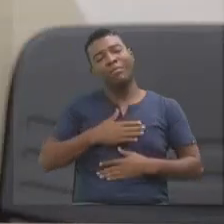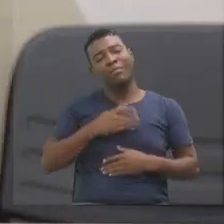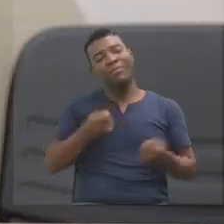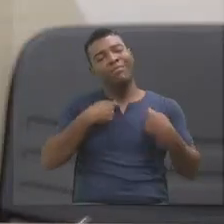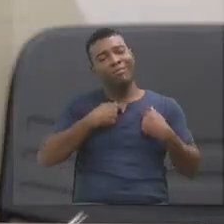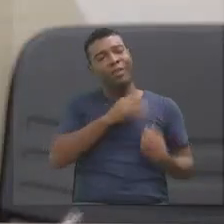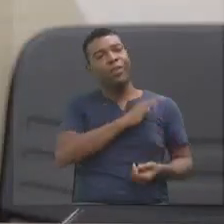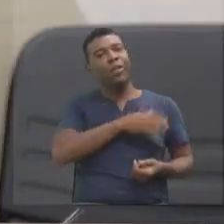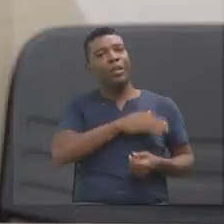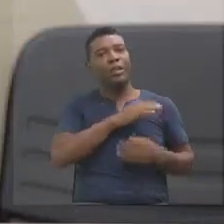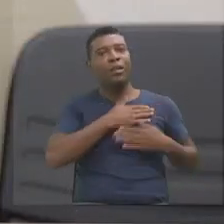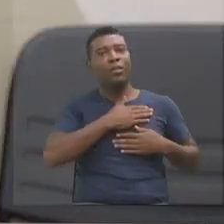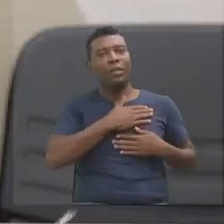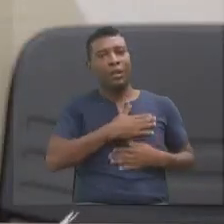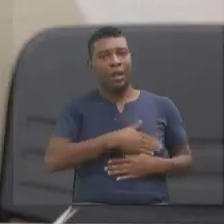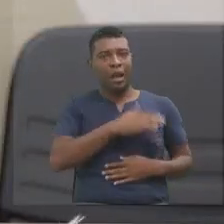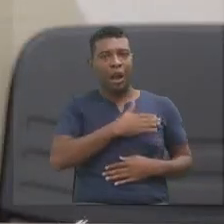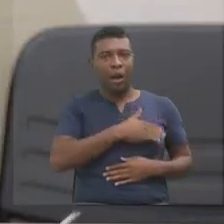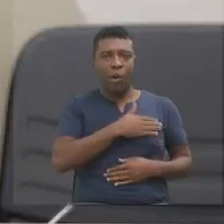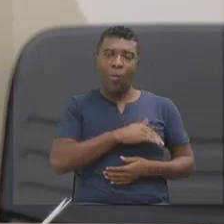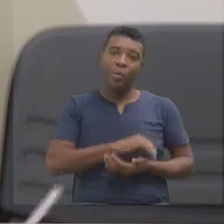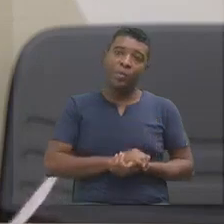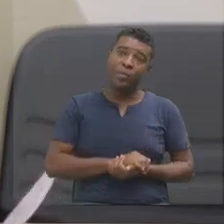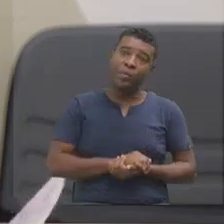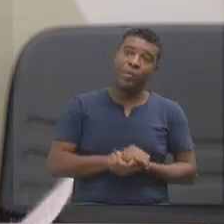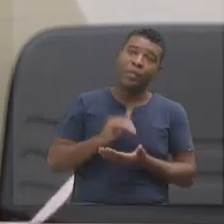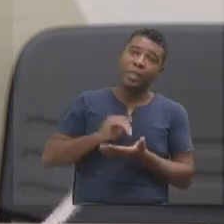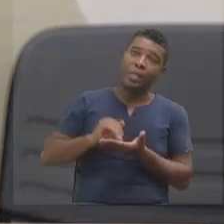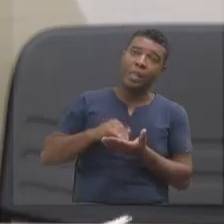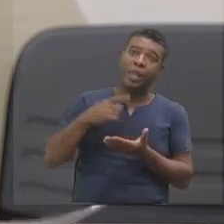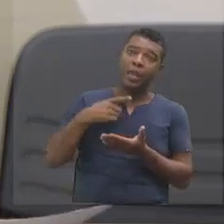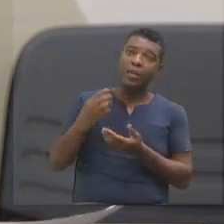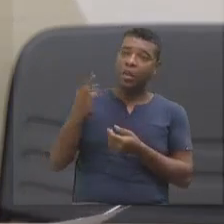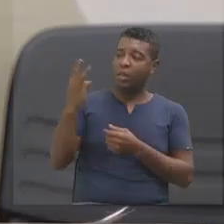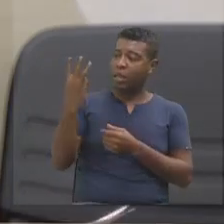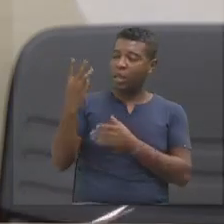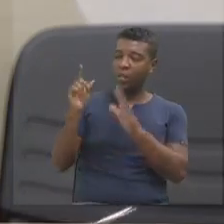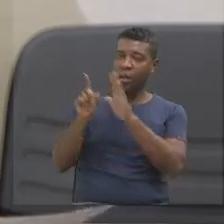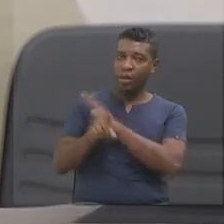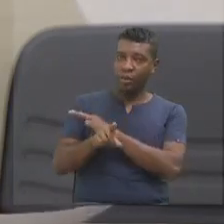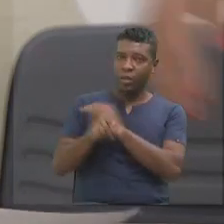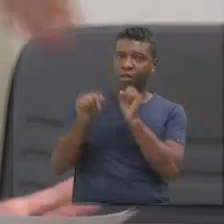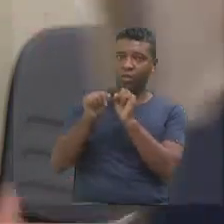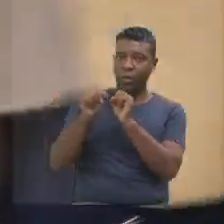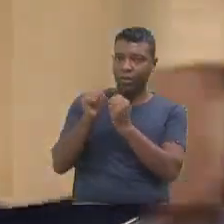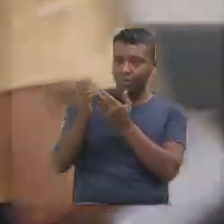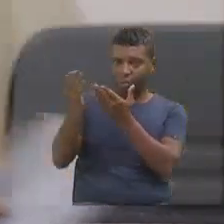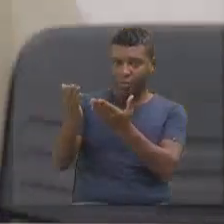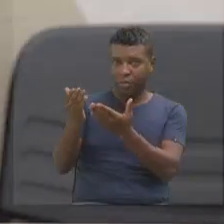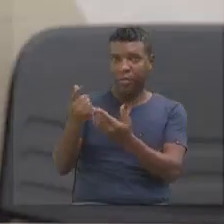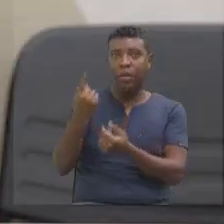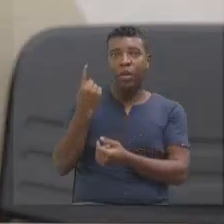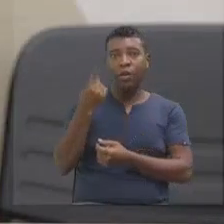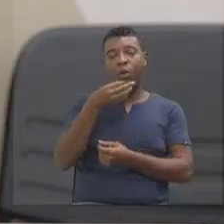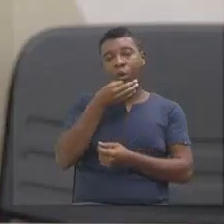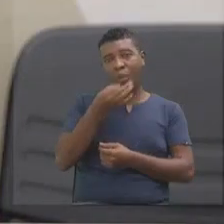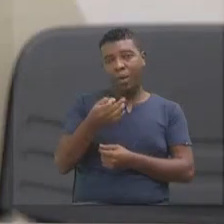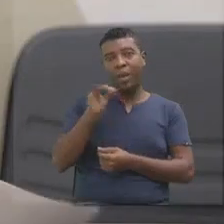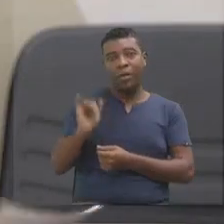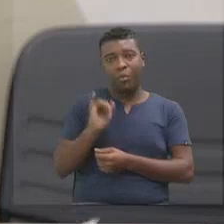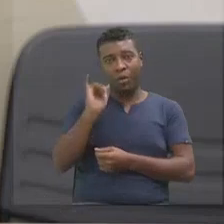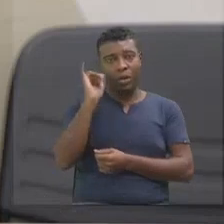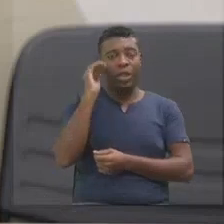né secretário eu tenho três perguntas para fazer ao Senhor e um comentário que eu acho importante